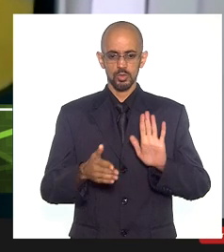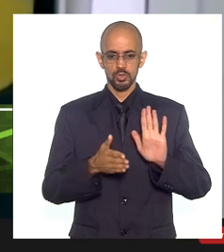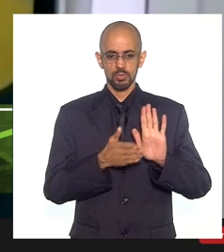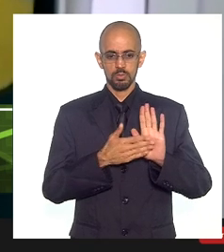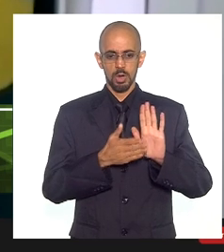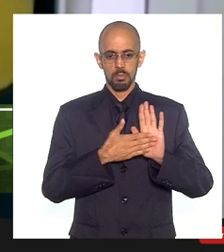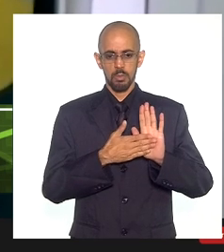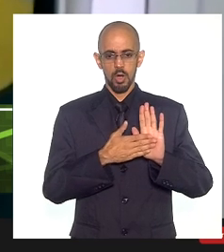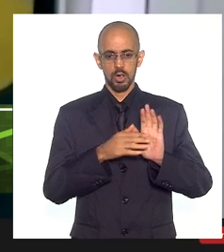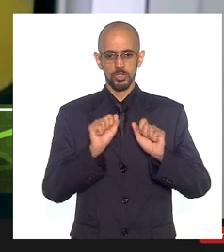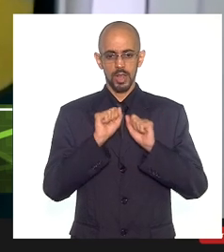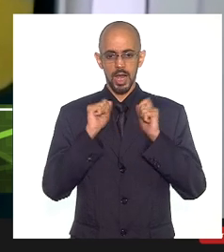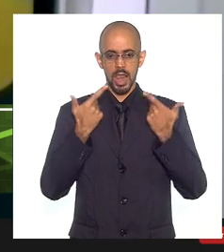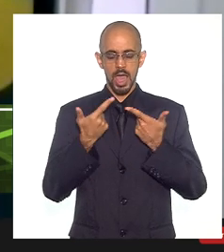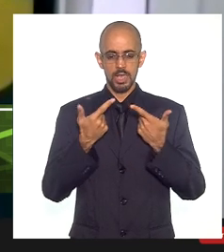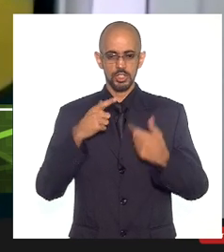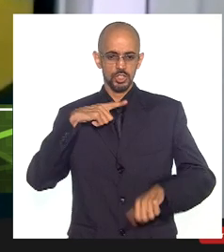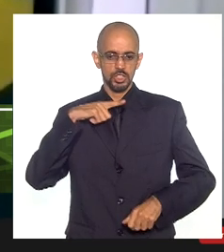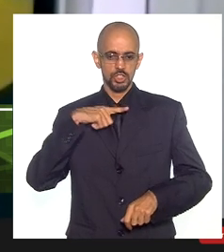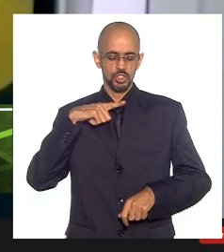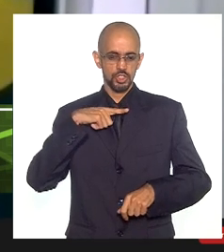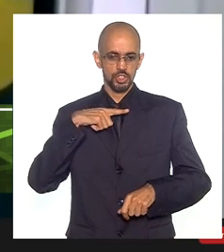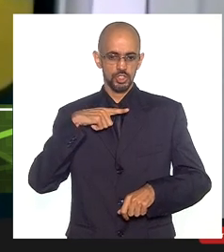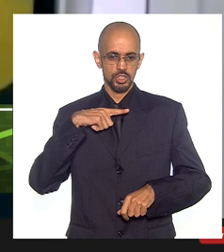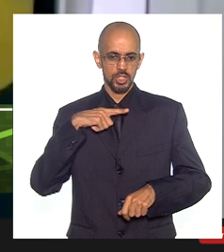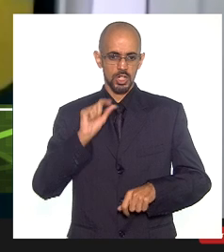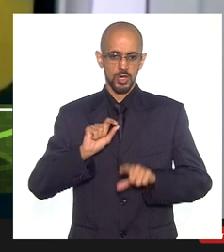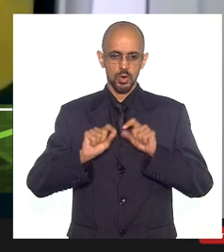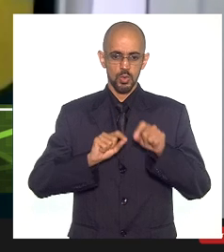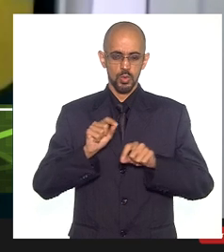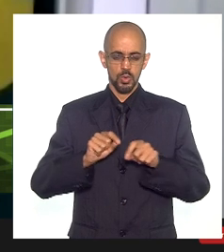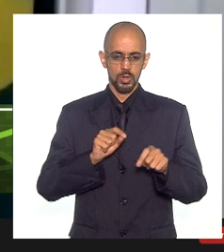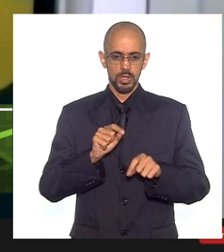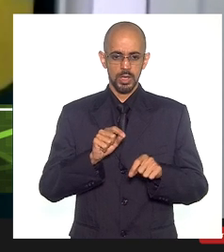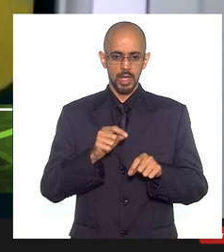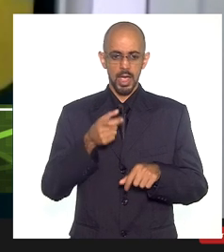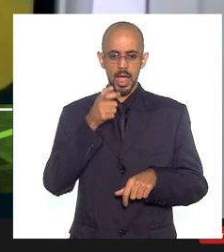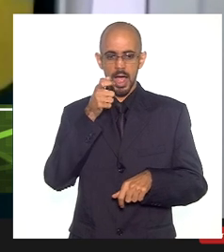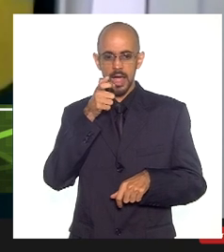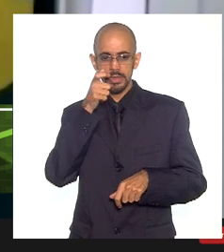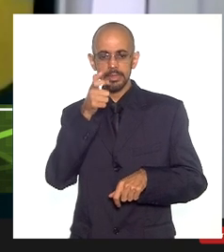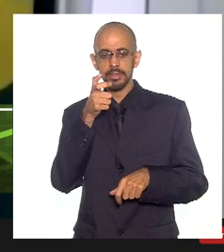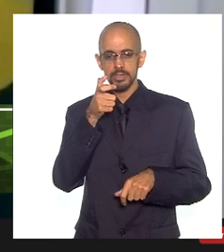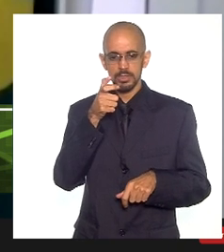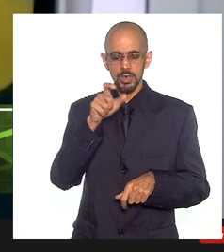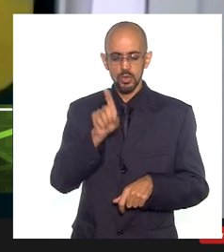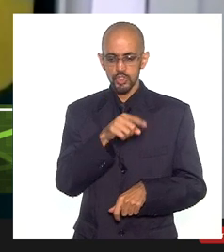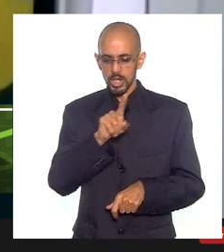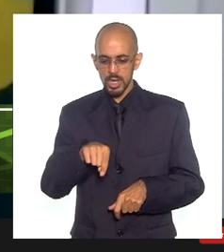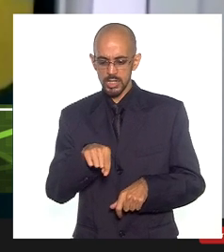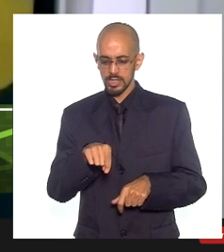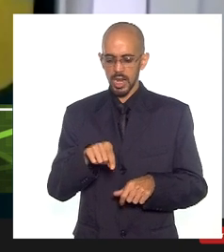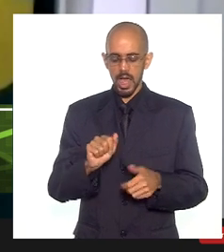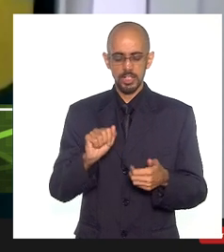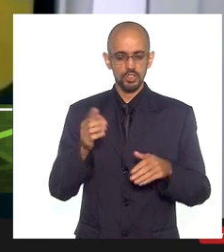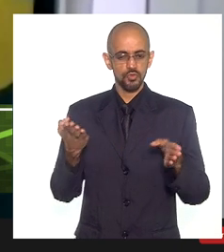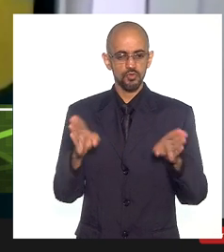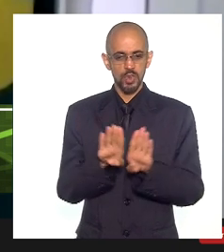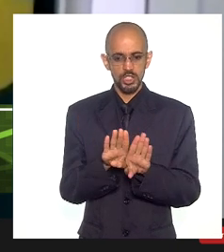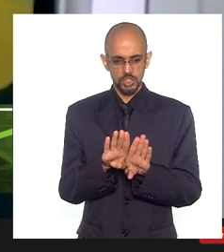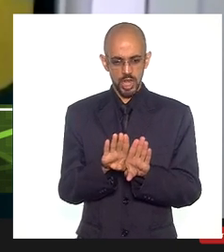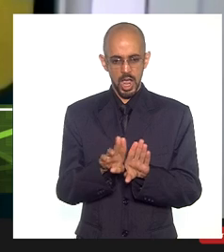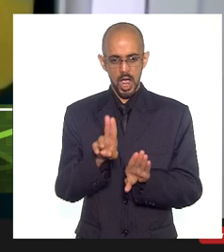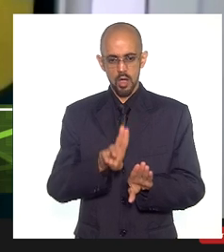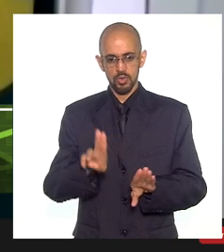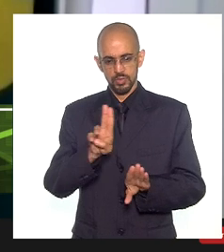subsecretário, espantosamente a extinção dessa que é uma das principais universidades do Rio de Janeiro, do Brasil e da